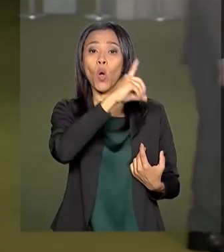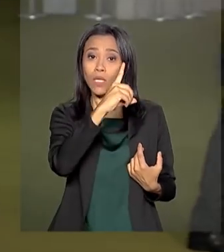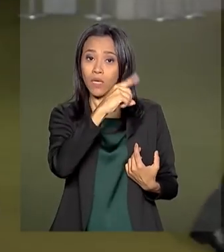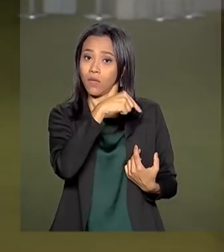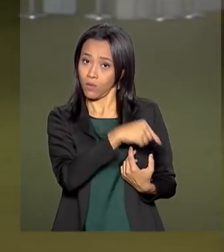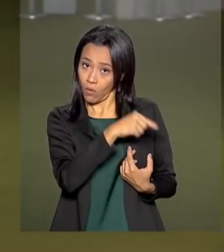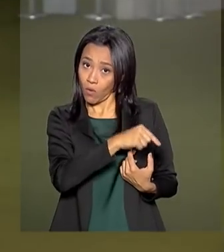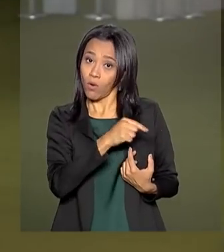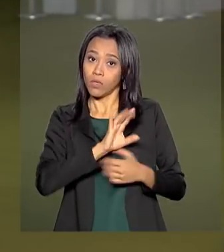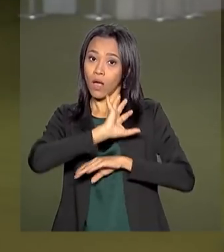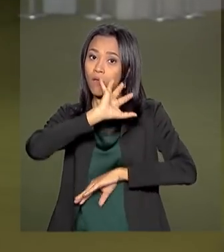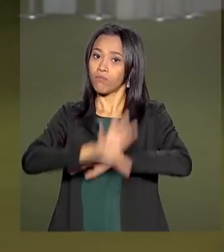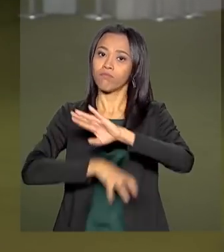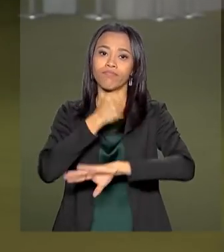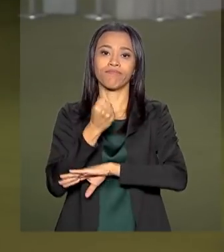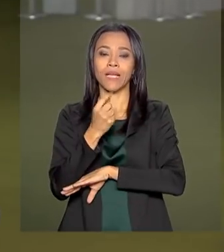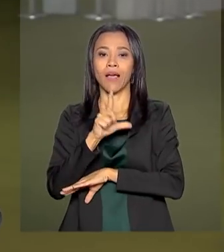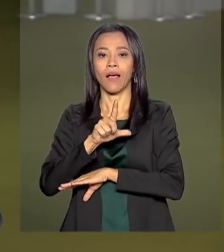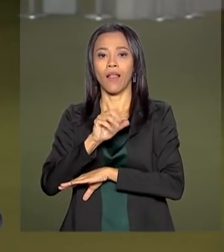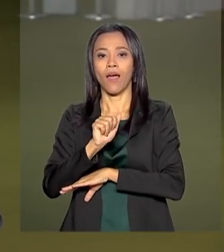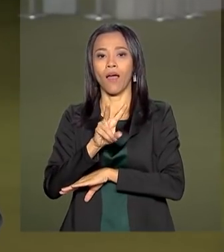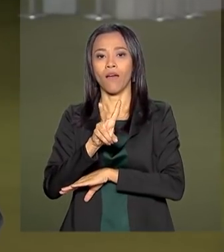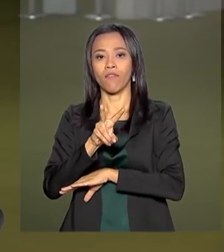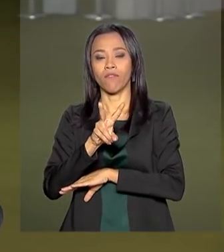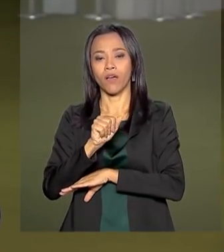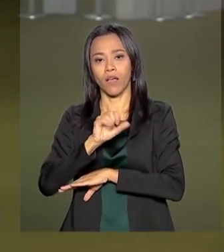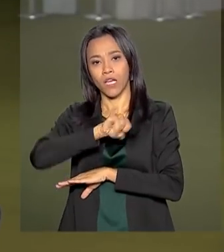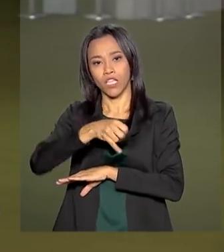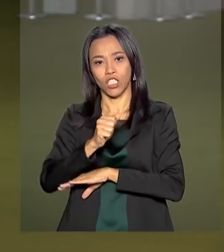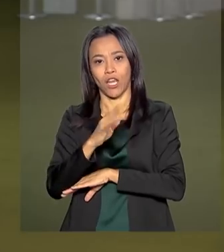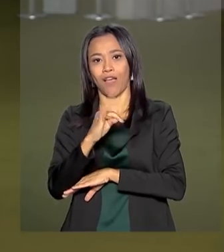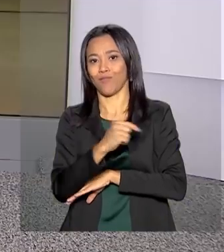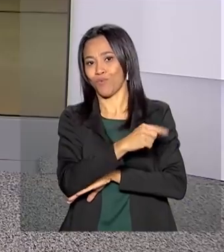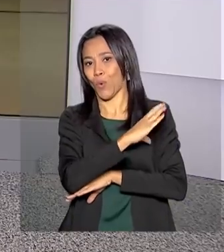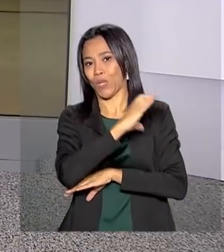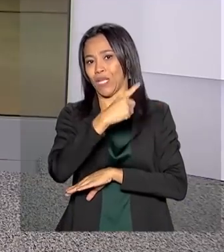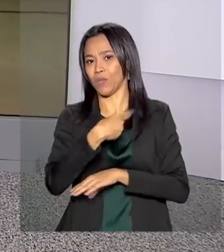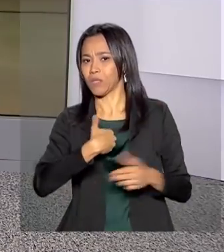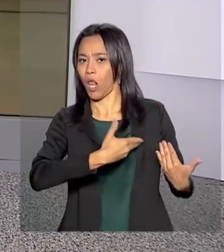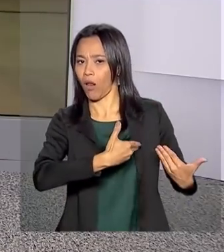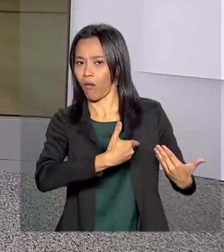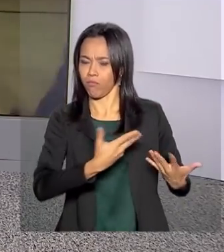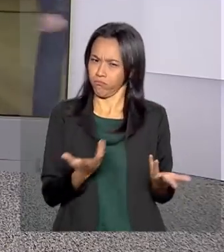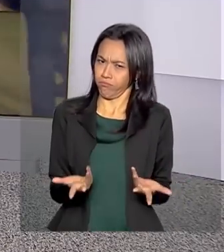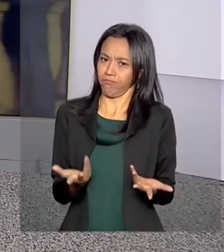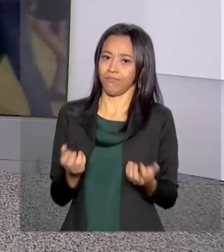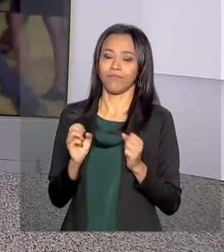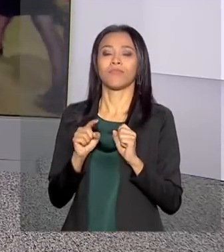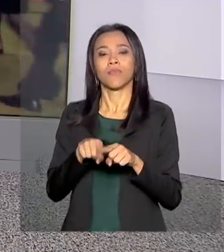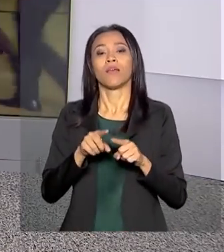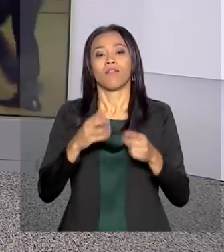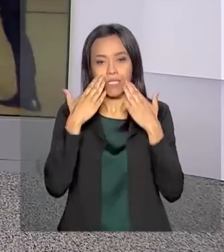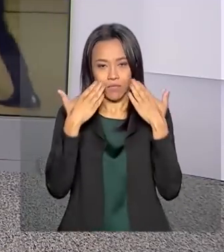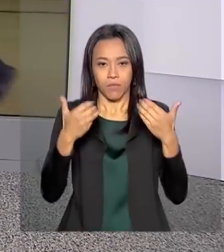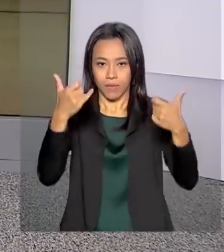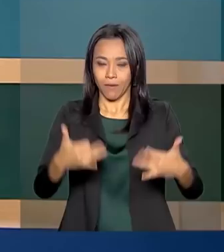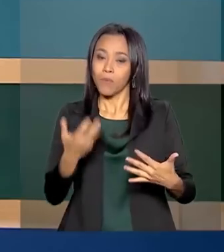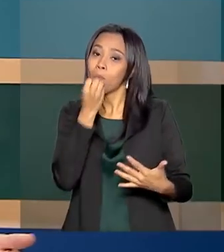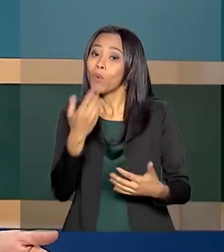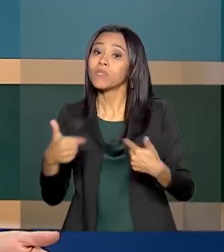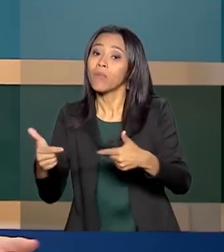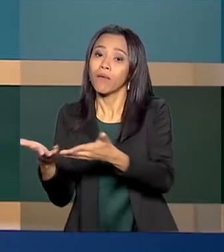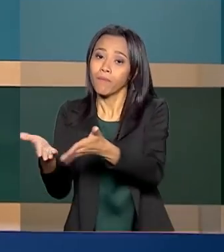operação lava-jato delta dallagnoll é com você e voltamos ao estúdio obrigada pela sua participação bom trabalhei pra